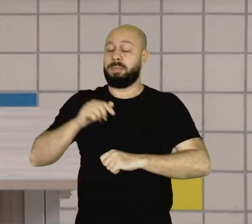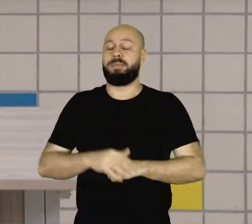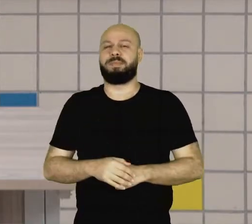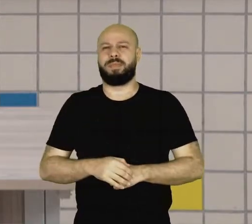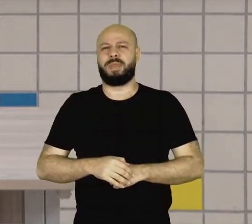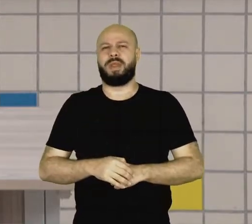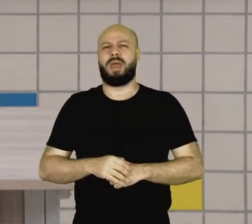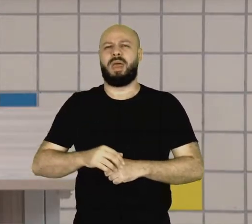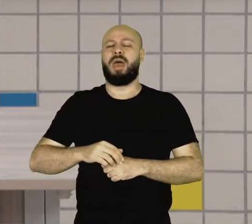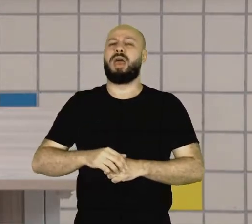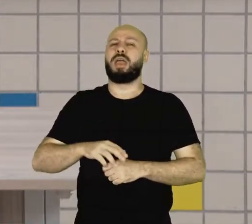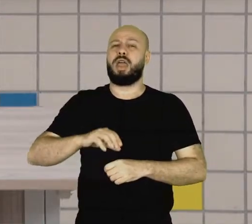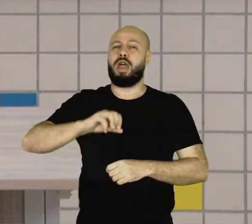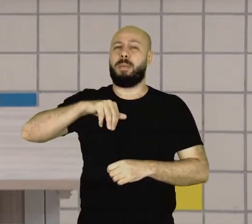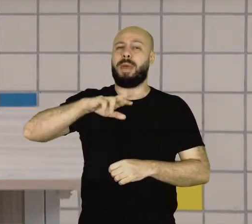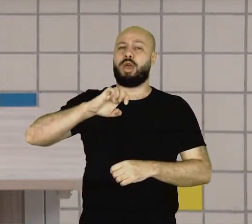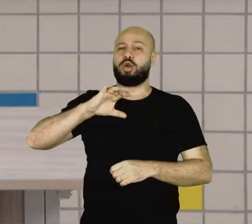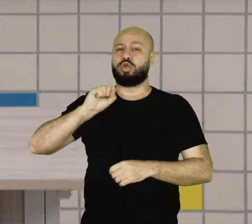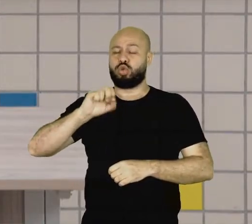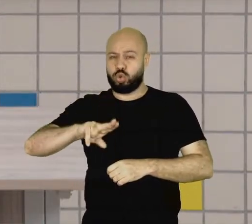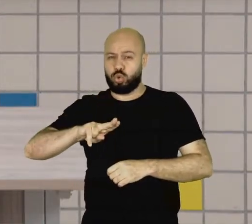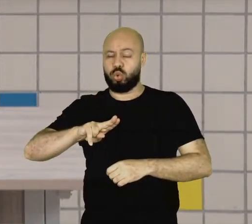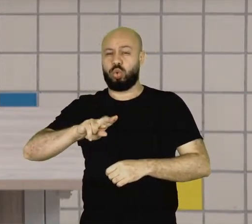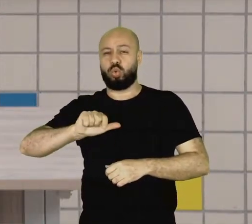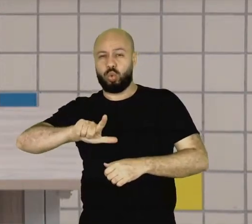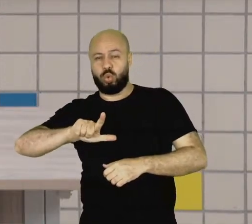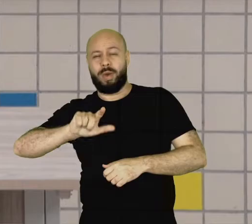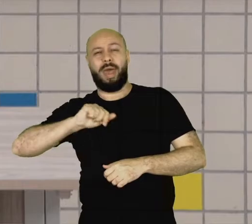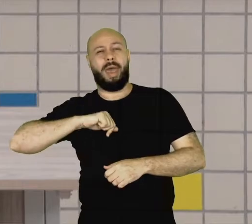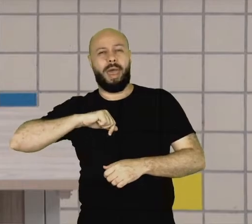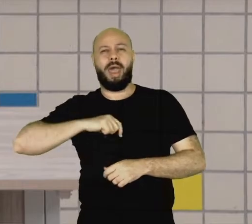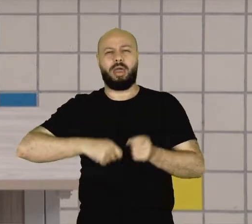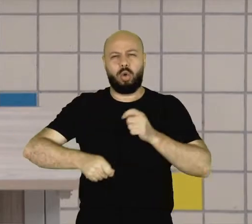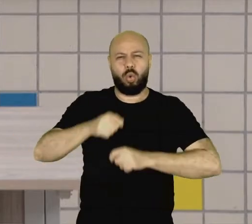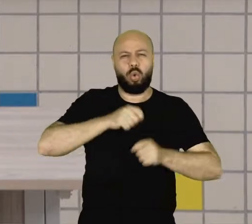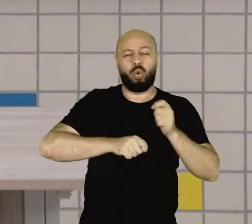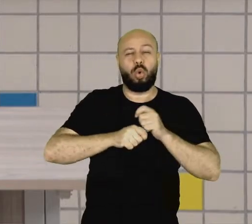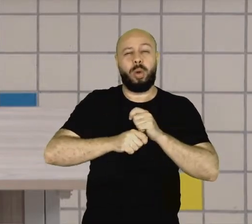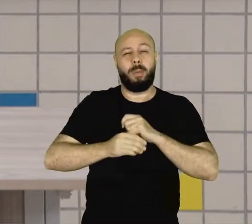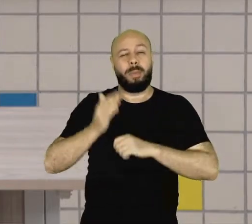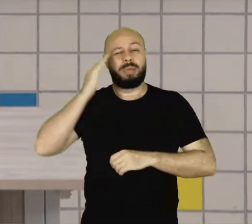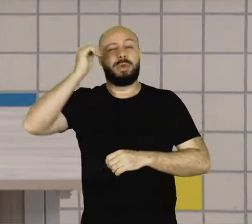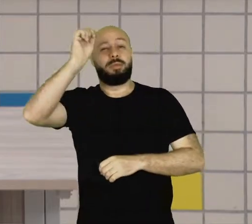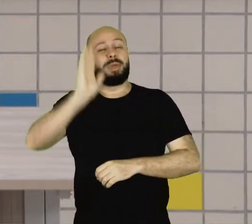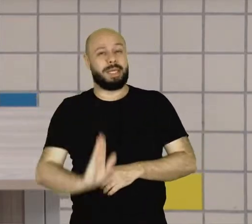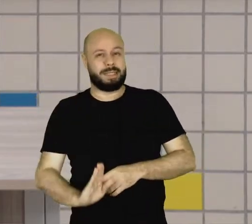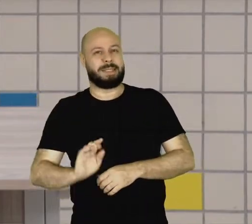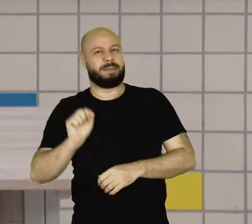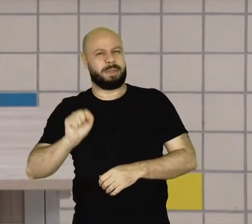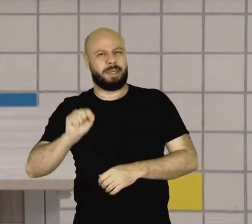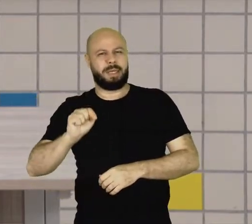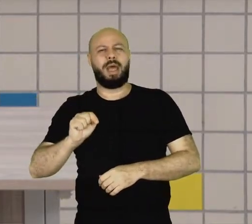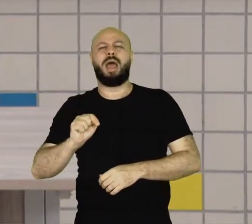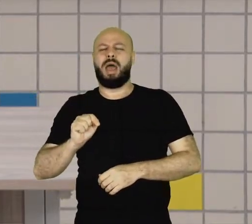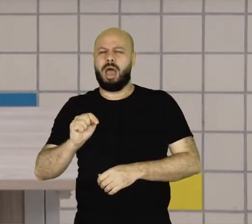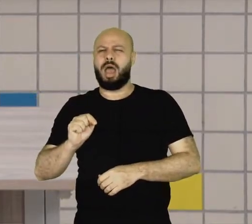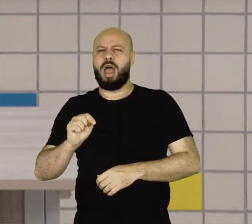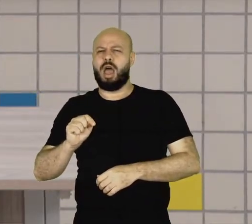Mercosul é bastante importante para fatores econômicos, em especial para o Brasil, que é um país